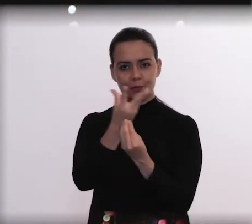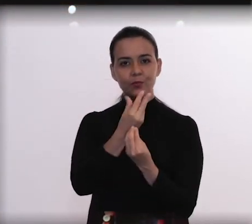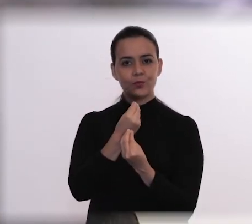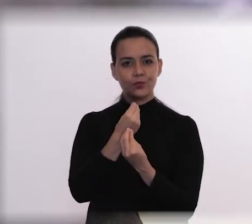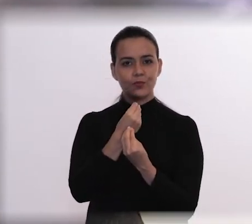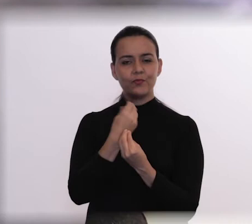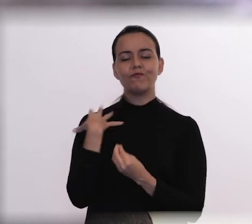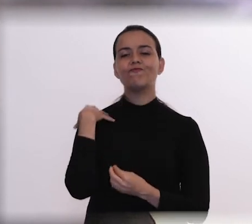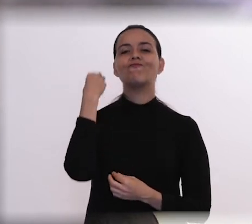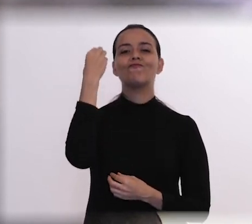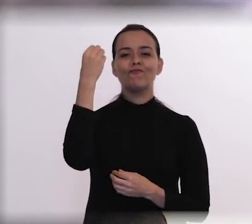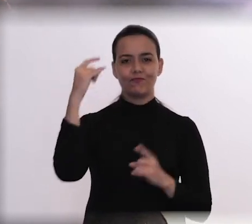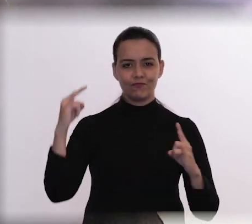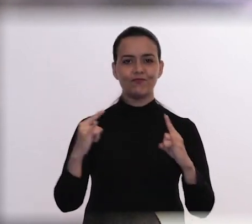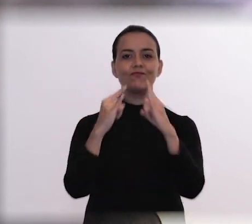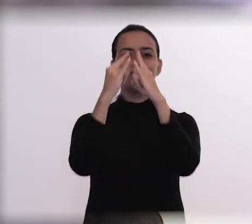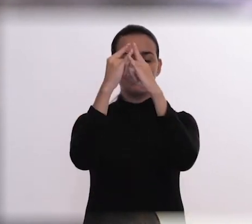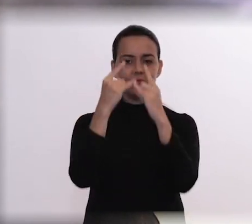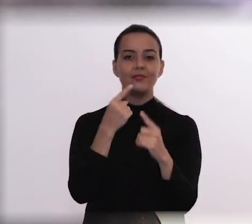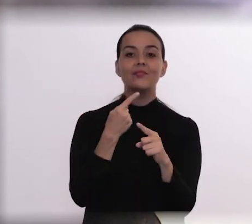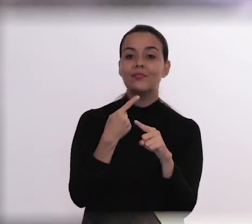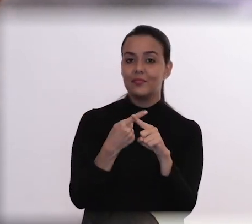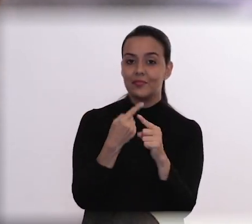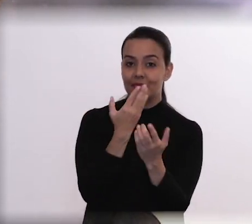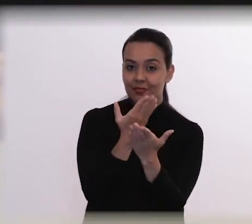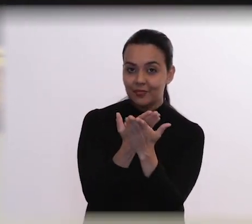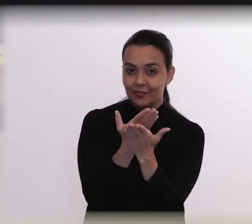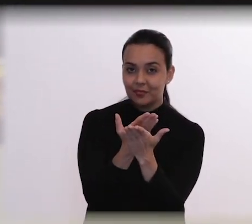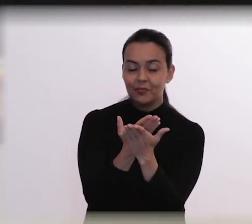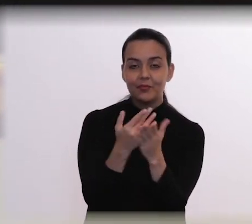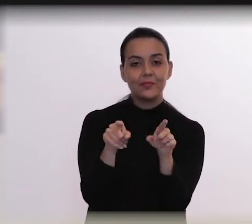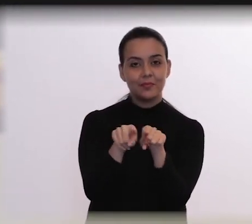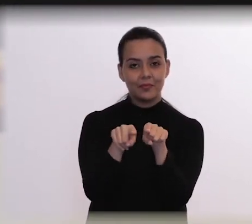dezena de artistas brasileiros está em Paris durante os anos